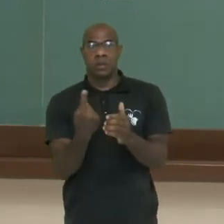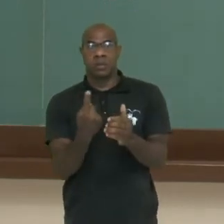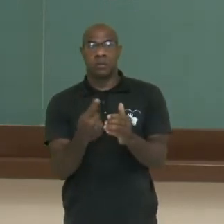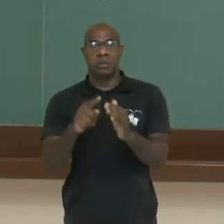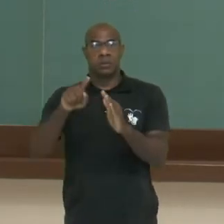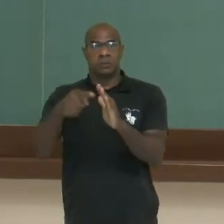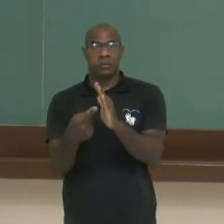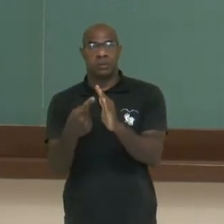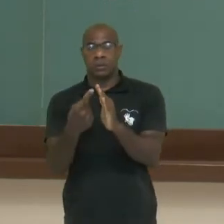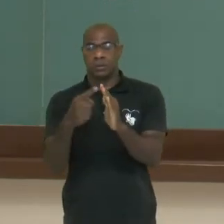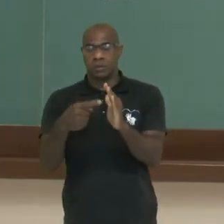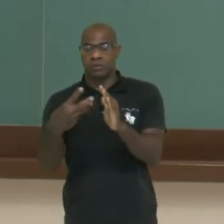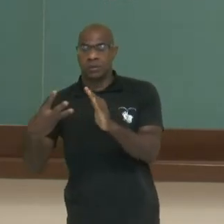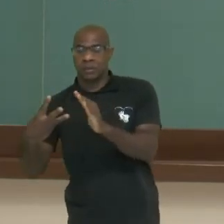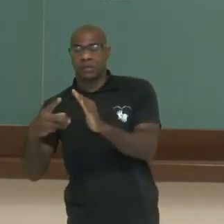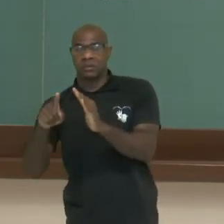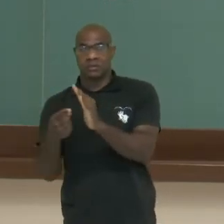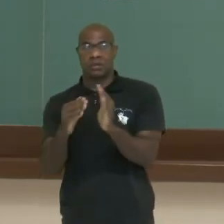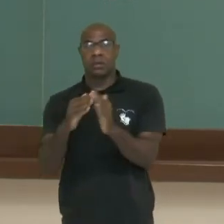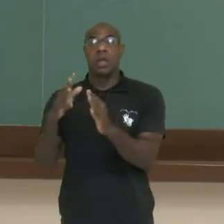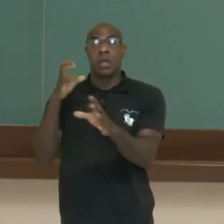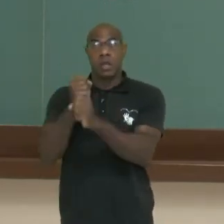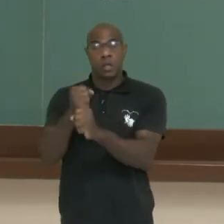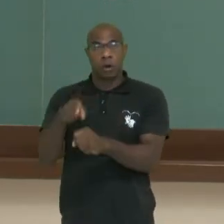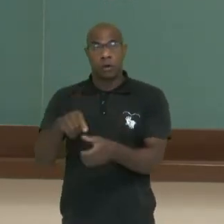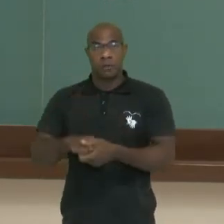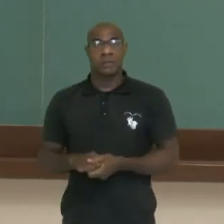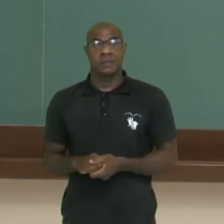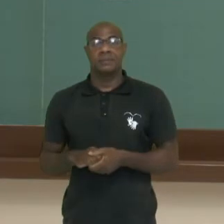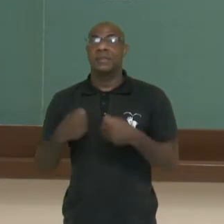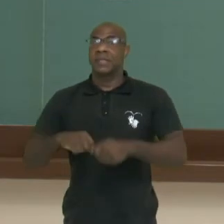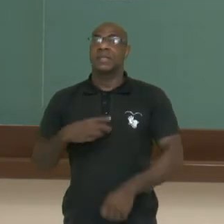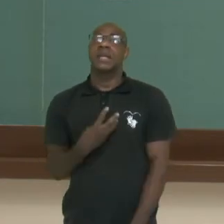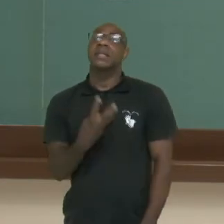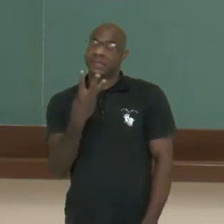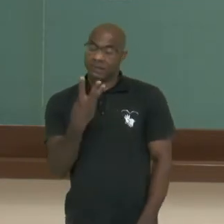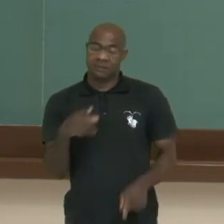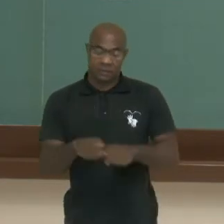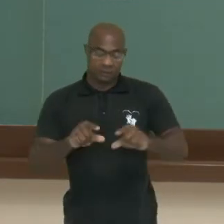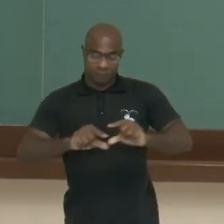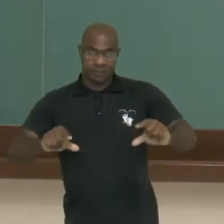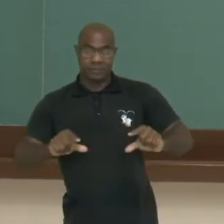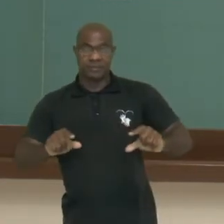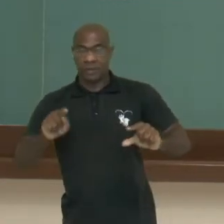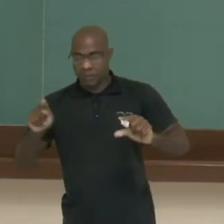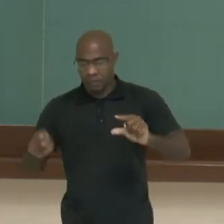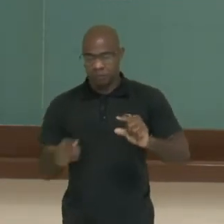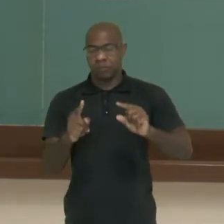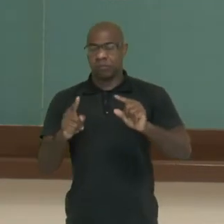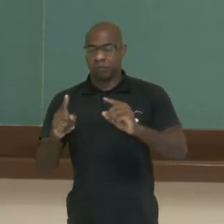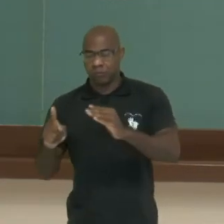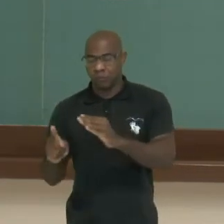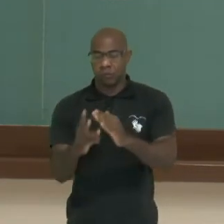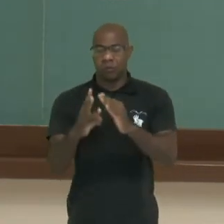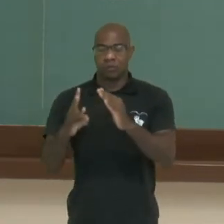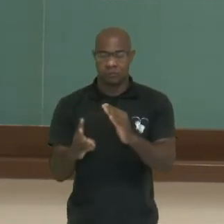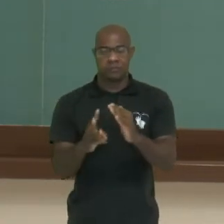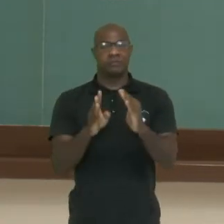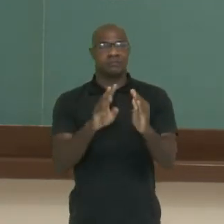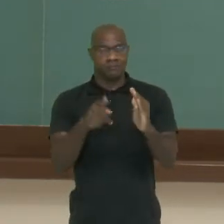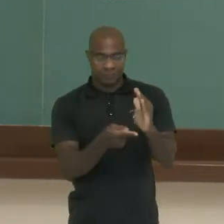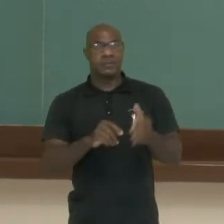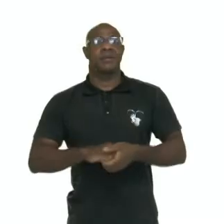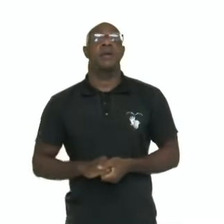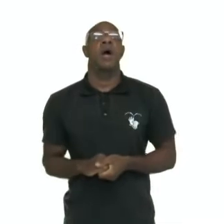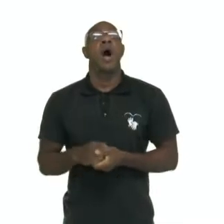no 2,3. Soma, então o resultado tem que ter três casinhas também, tá bom? Não esqueça disso, tá joia?